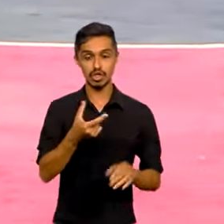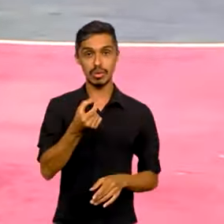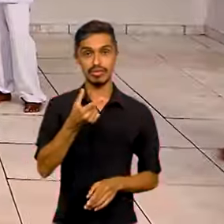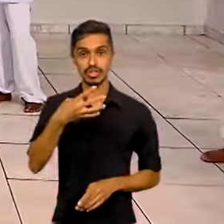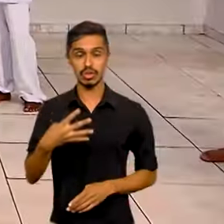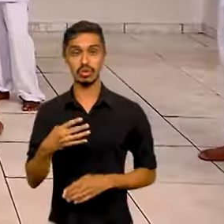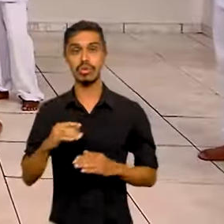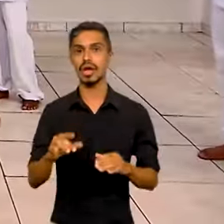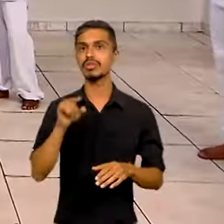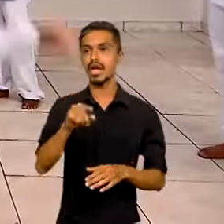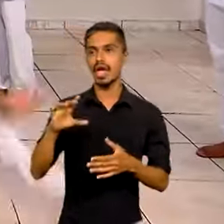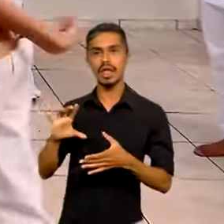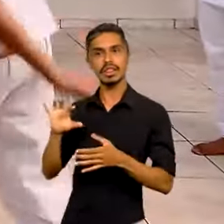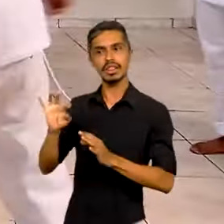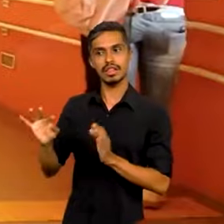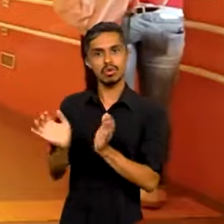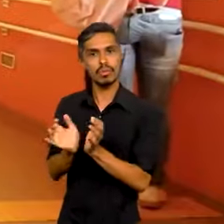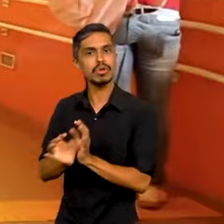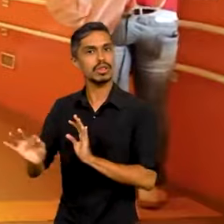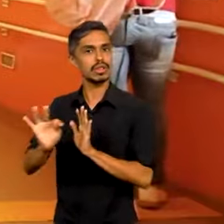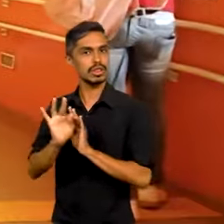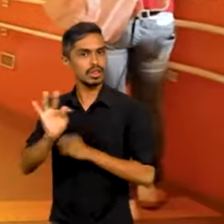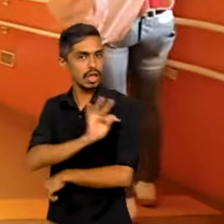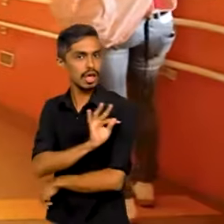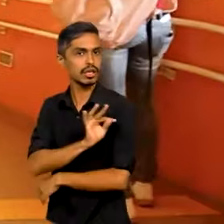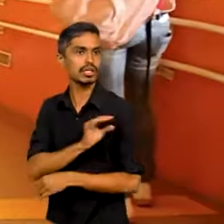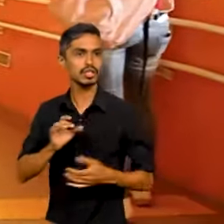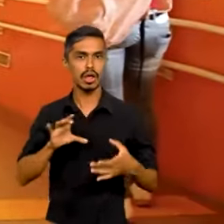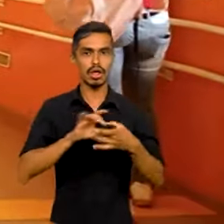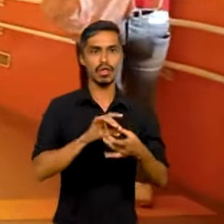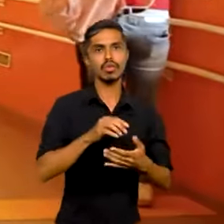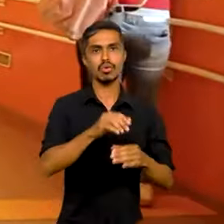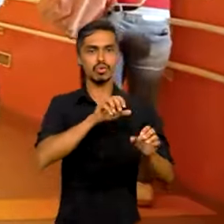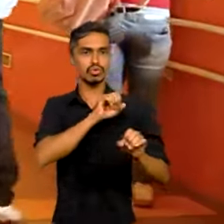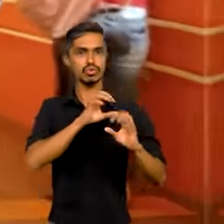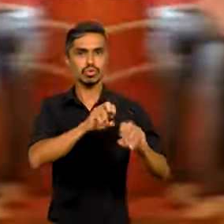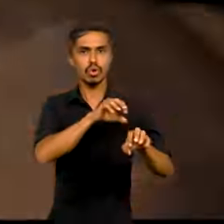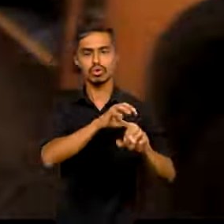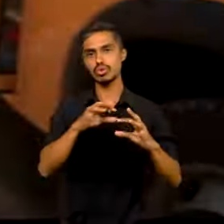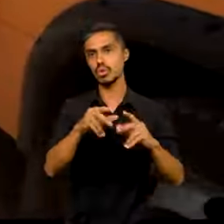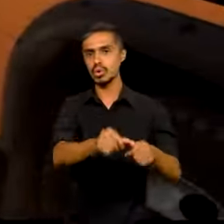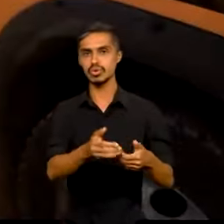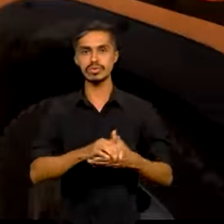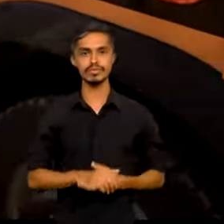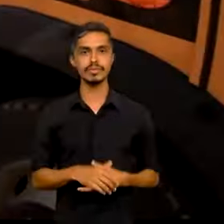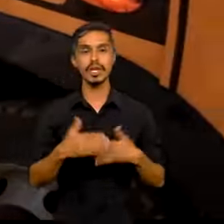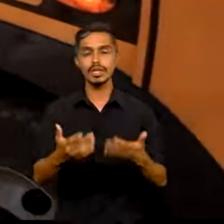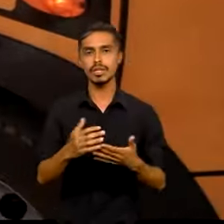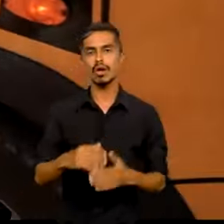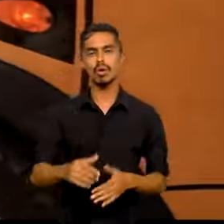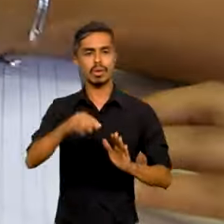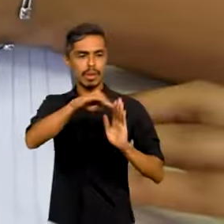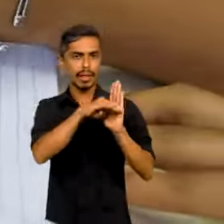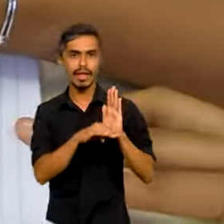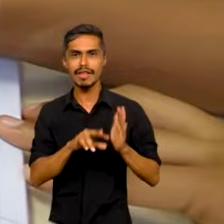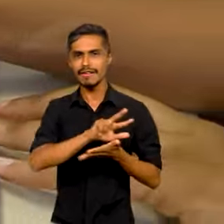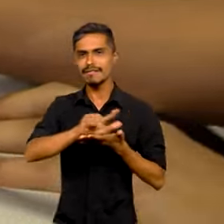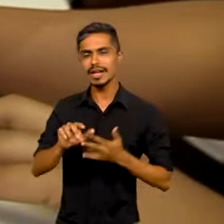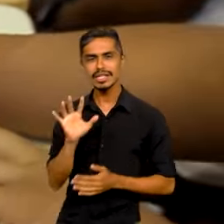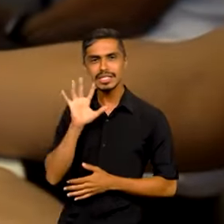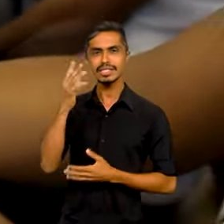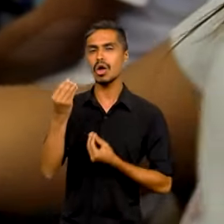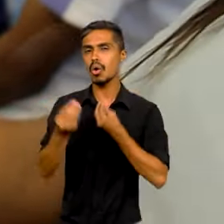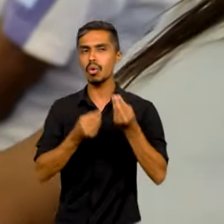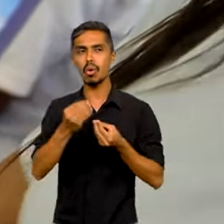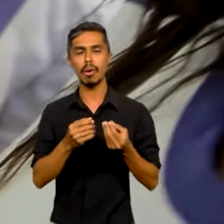é extraordinária e reúne cerca de 2 mil pessoas. Na pauta, os principais problemas da educação e os